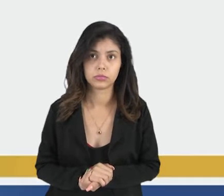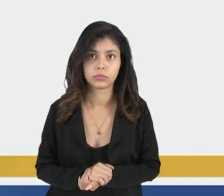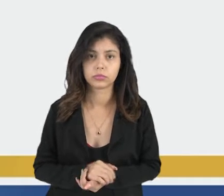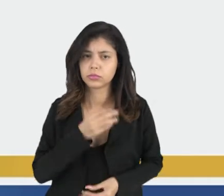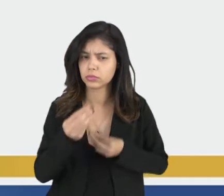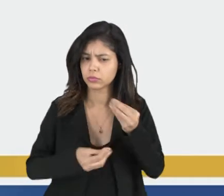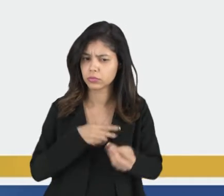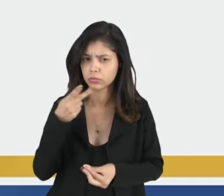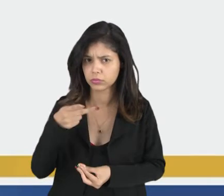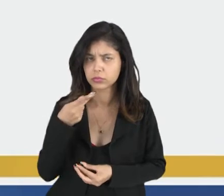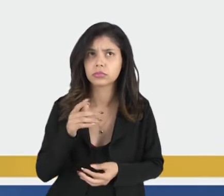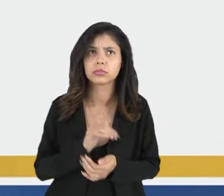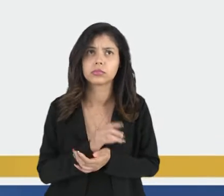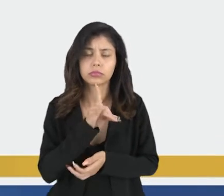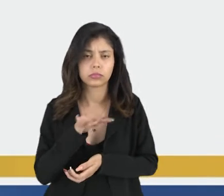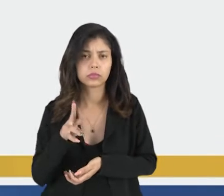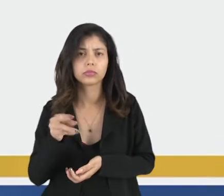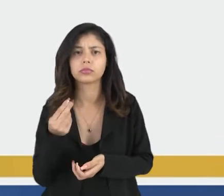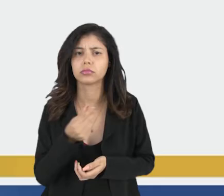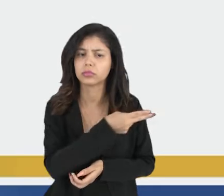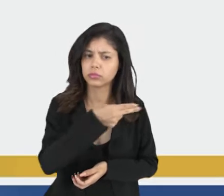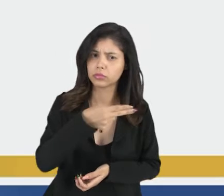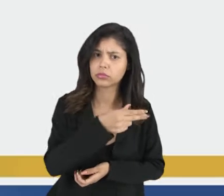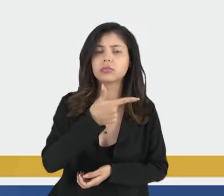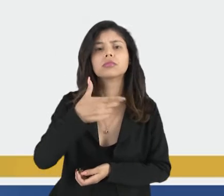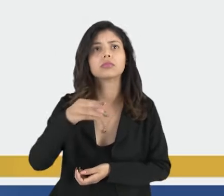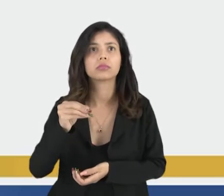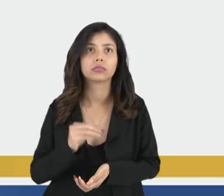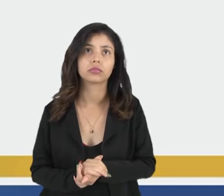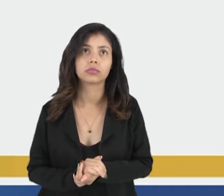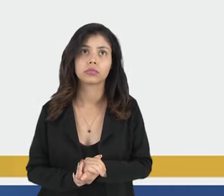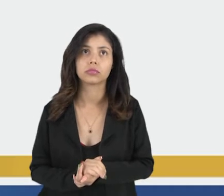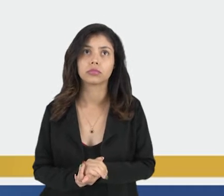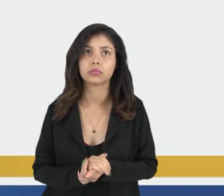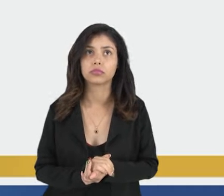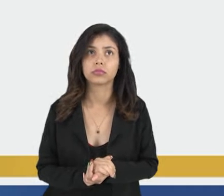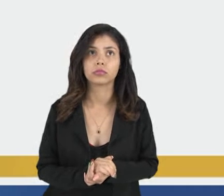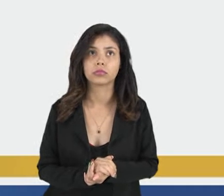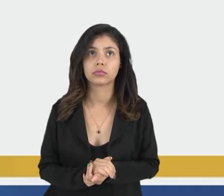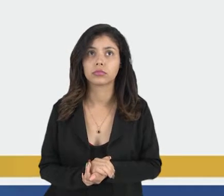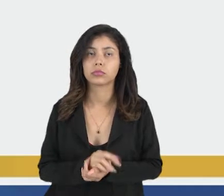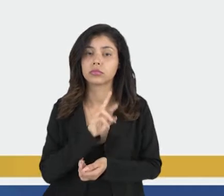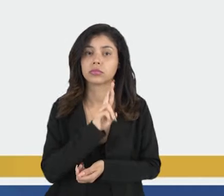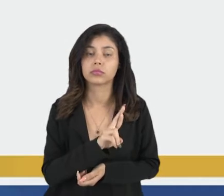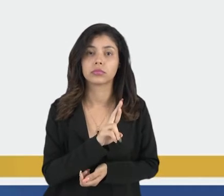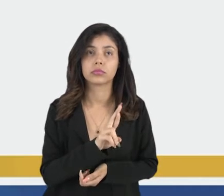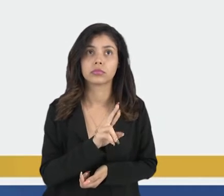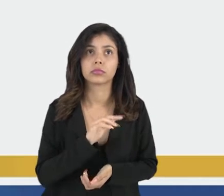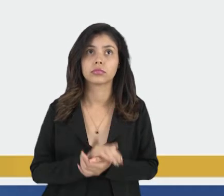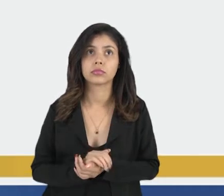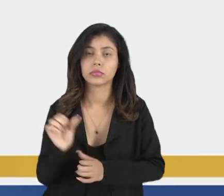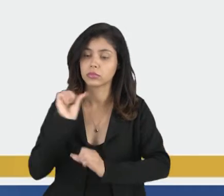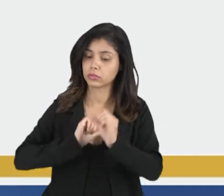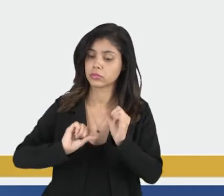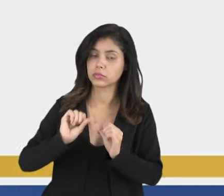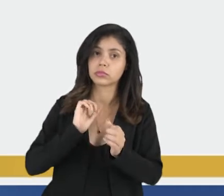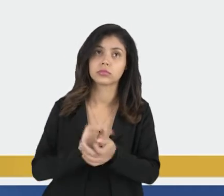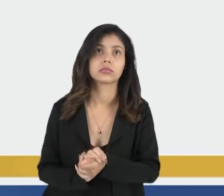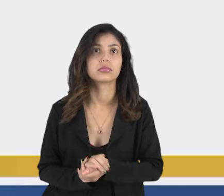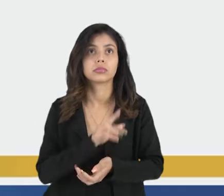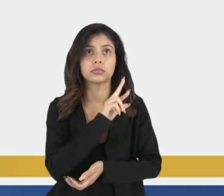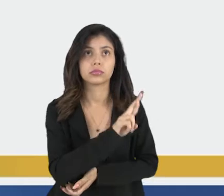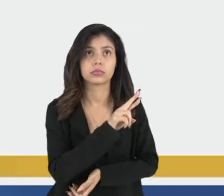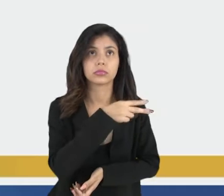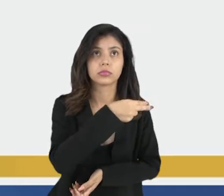Como ele fala que o diâmetro é igual a 20, nós temos 20 é igual a 2R. Trocando de lugares, vai